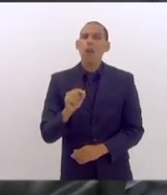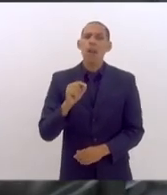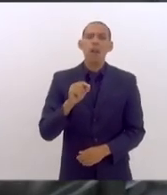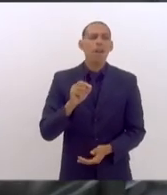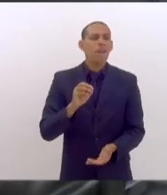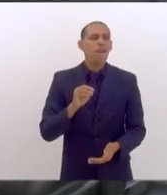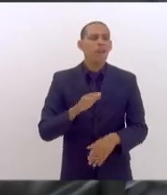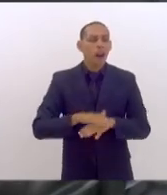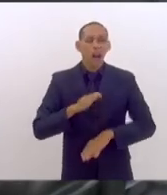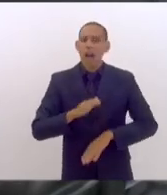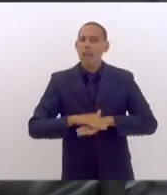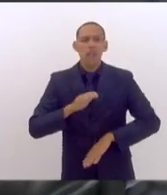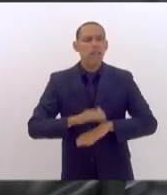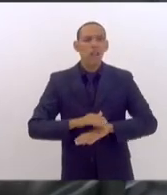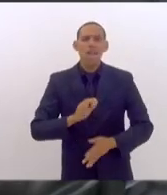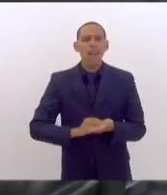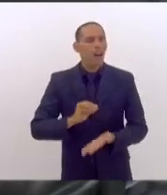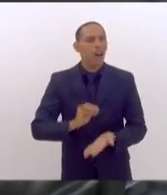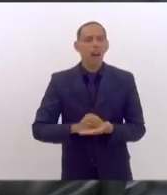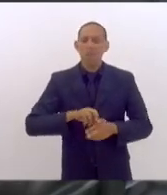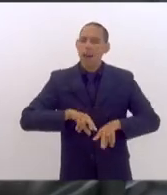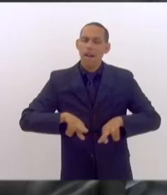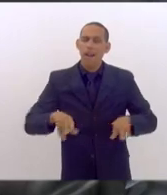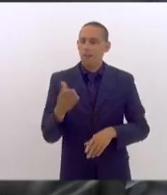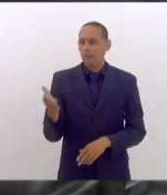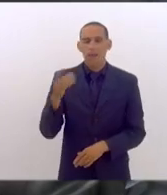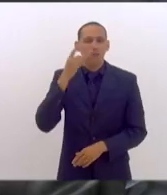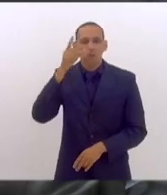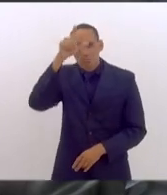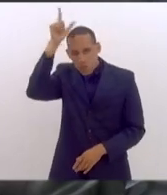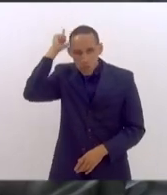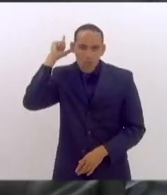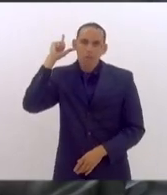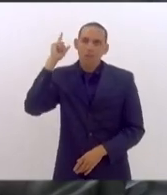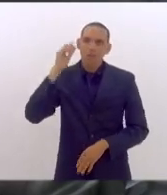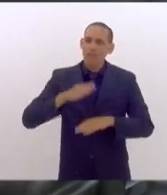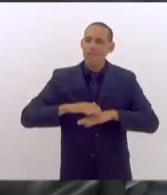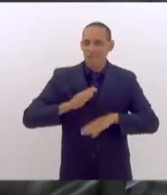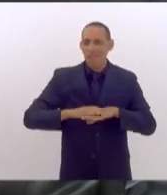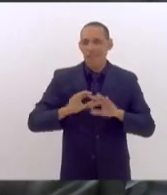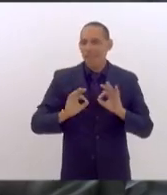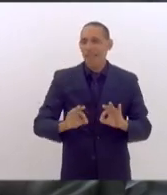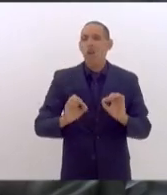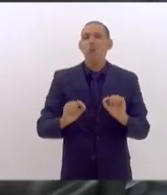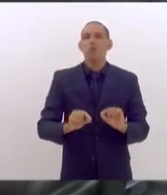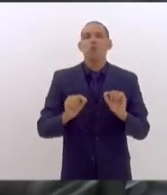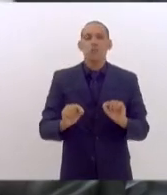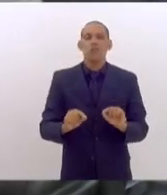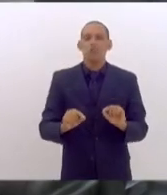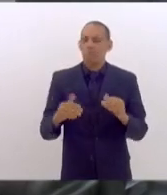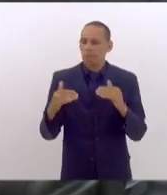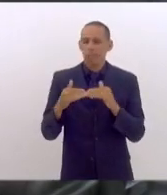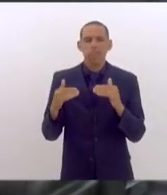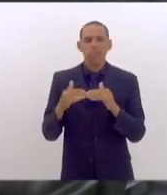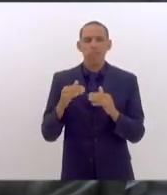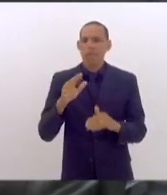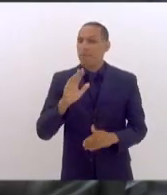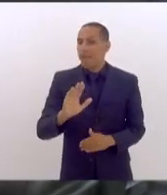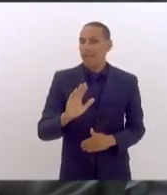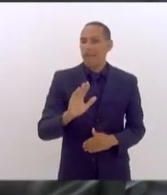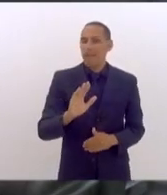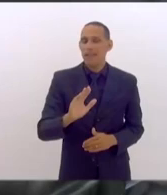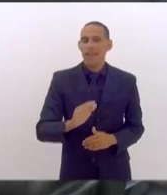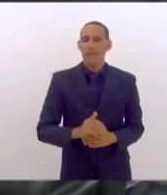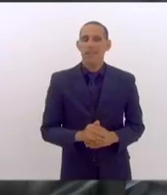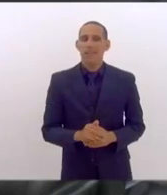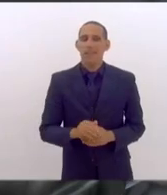falta ser feito as ponderações conectados Paulo fez eu acho que plenamente concordo mas através